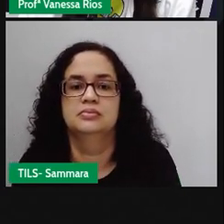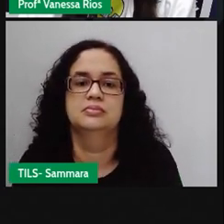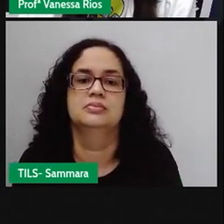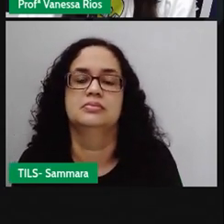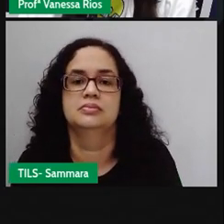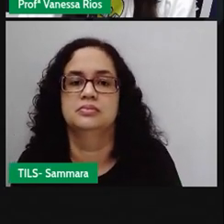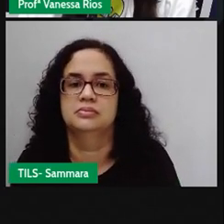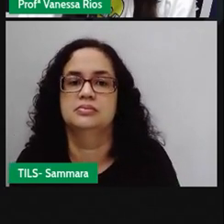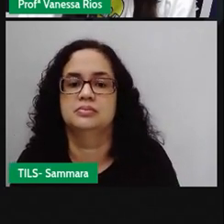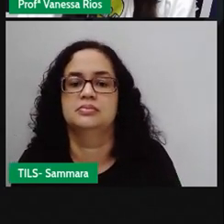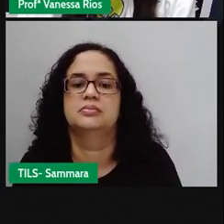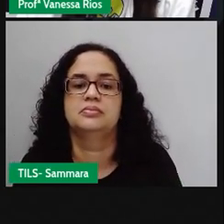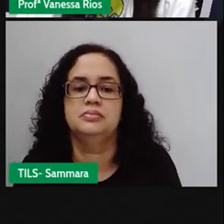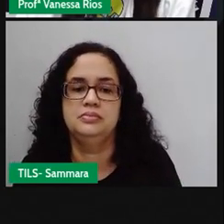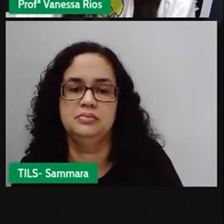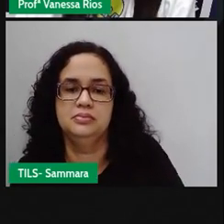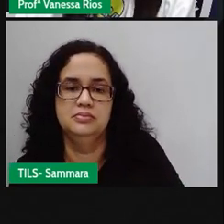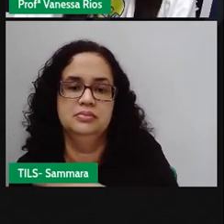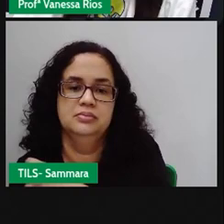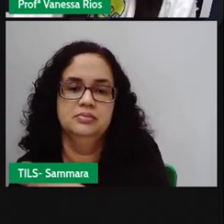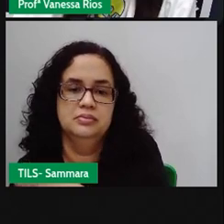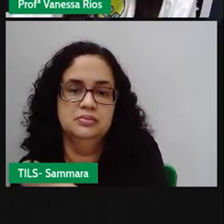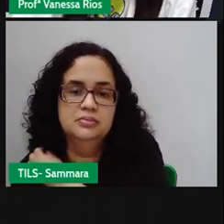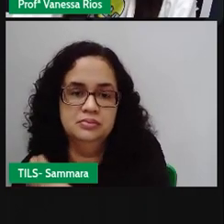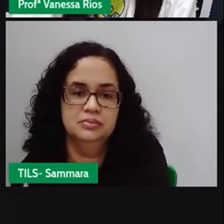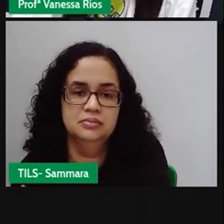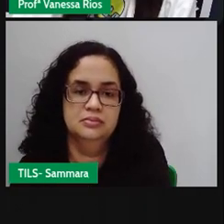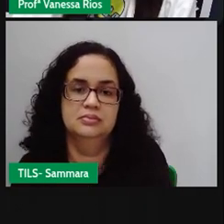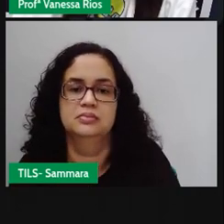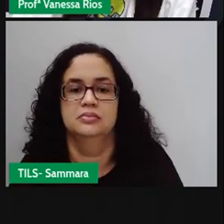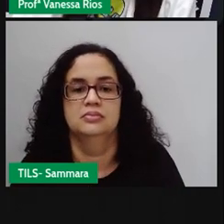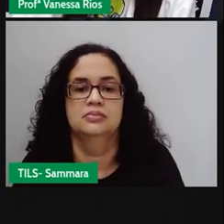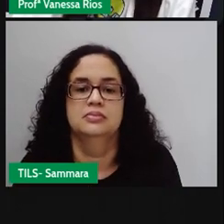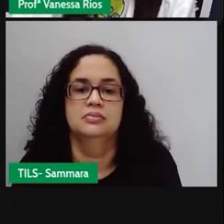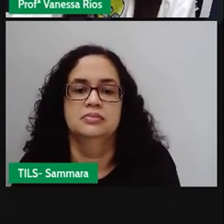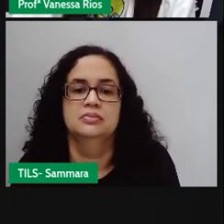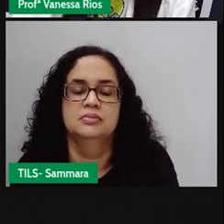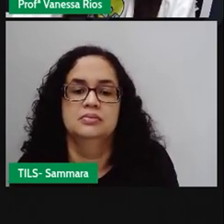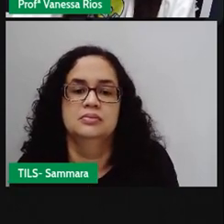Quixabeira, feira, quixabeira.